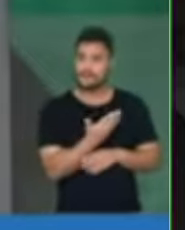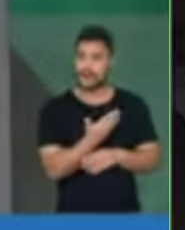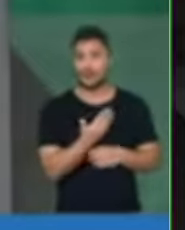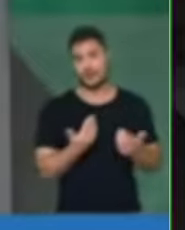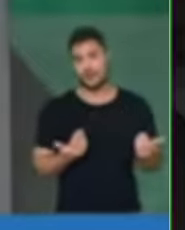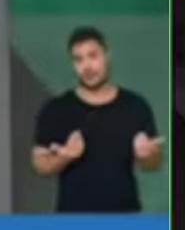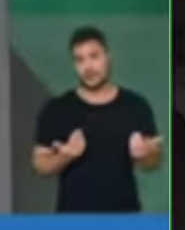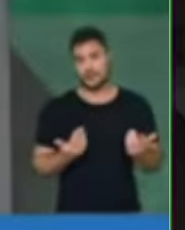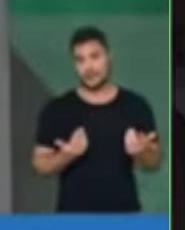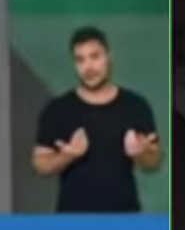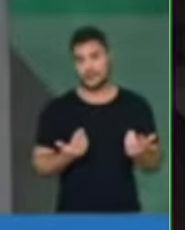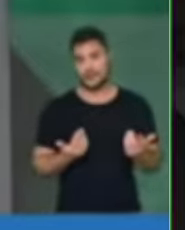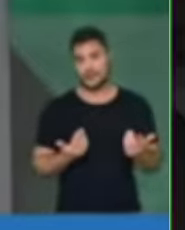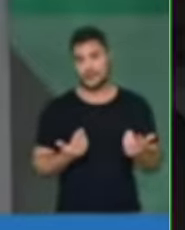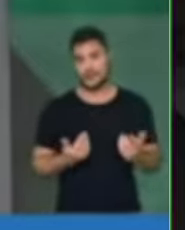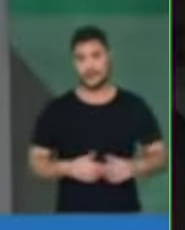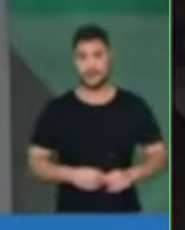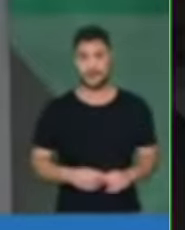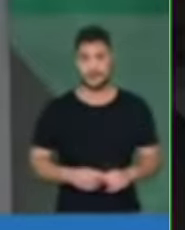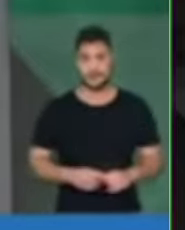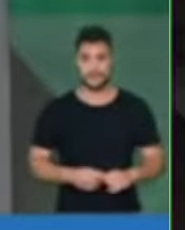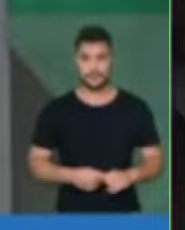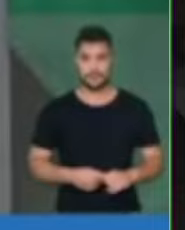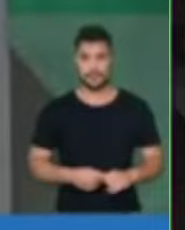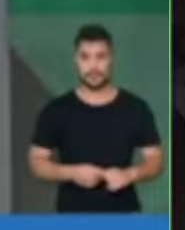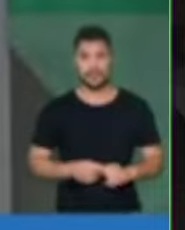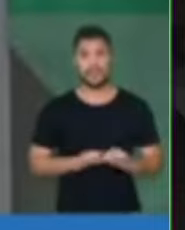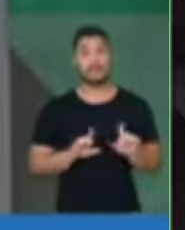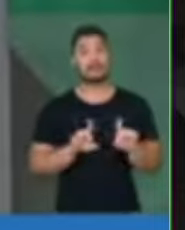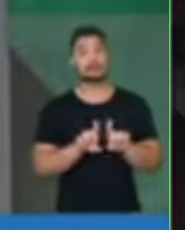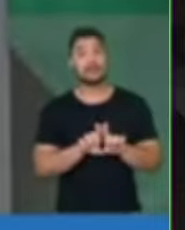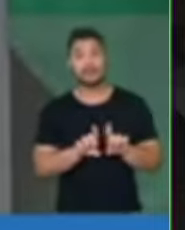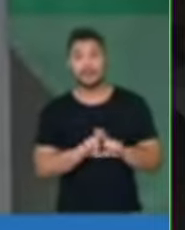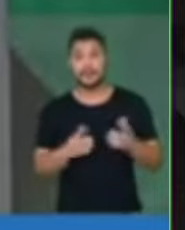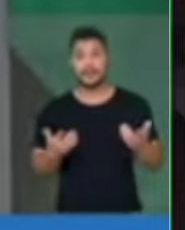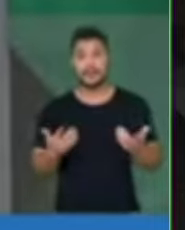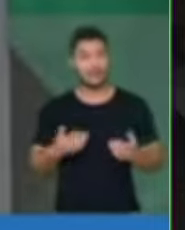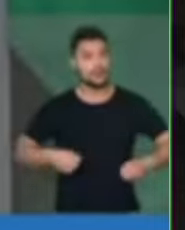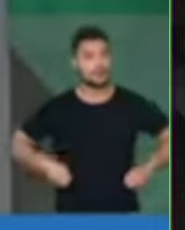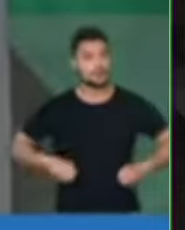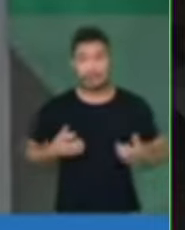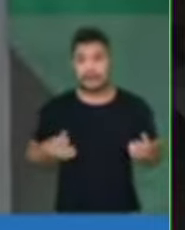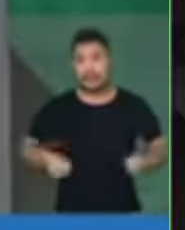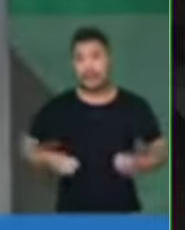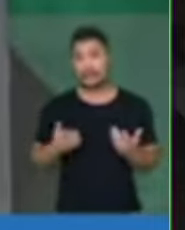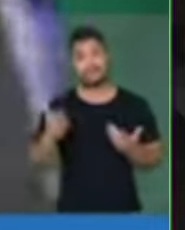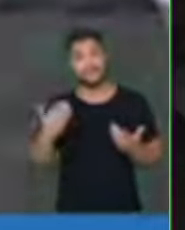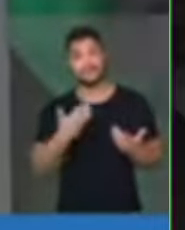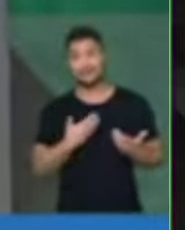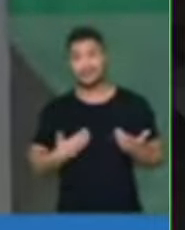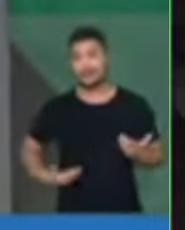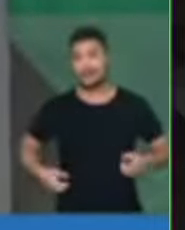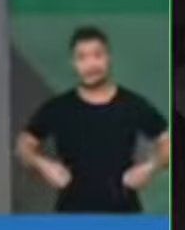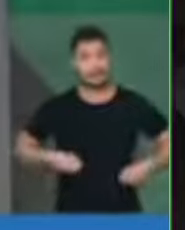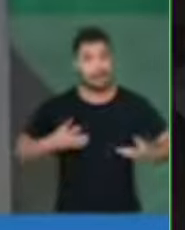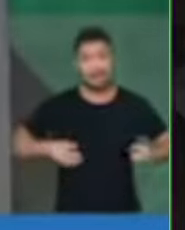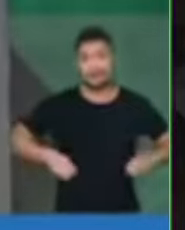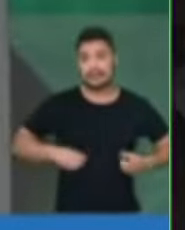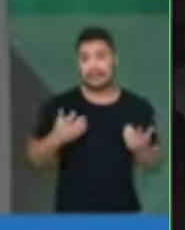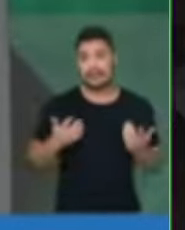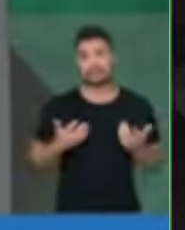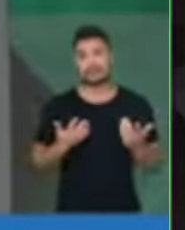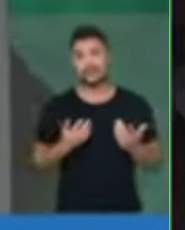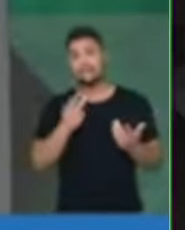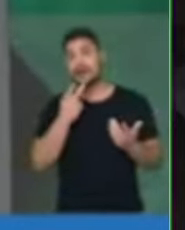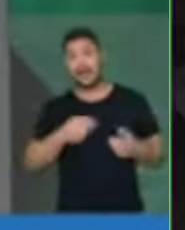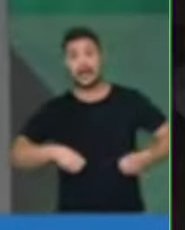sem contar, para concluir, presidente, sem contar os gastos. É um governo que gasta muito e diz que está